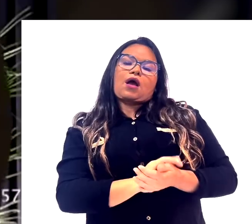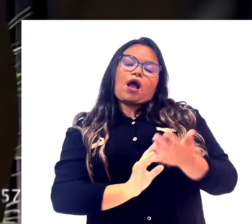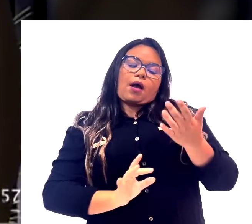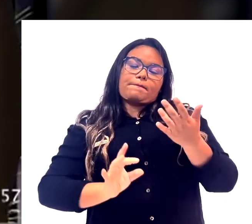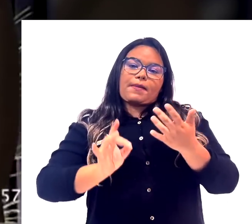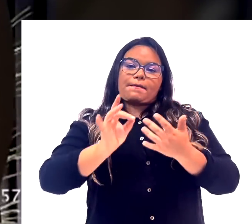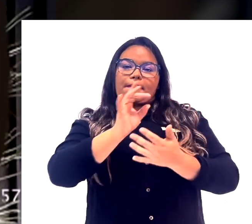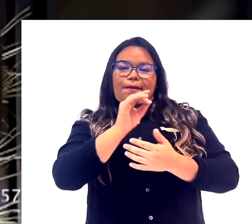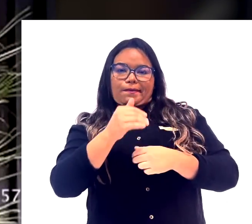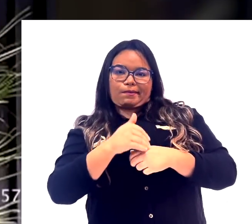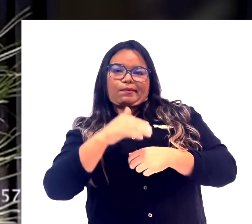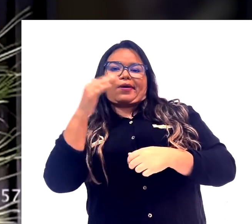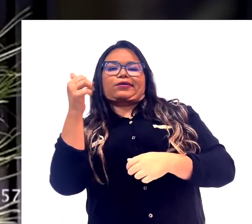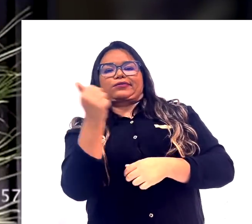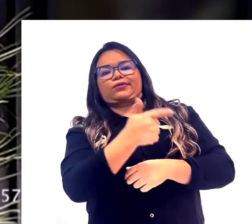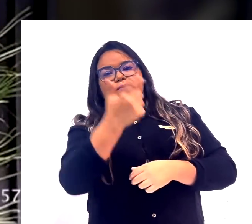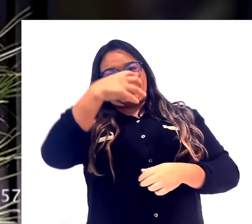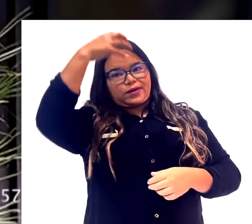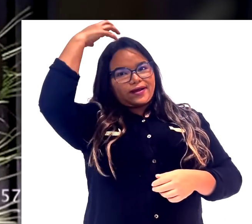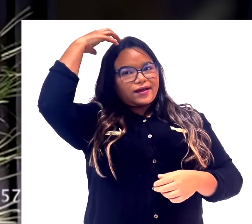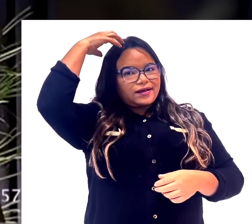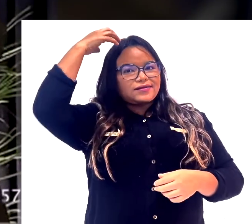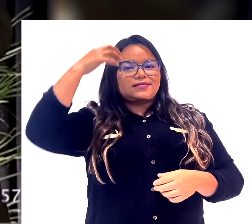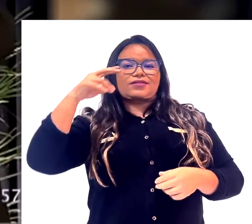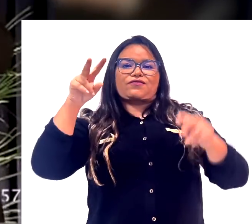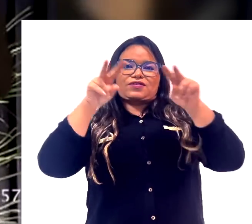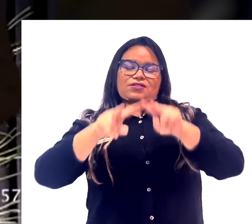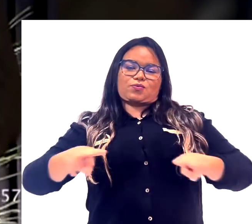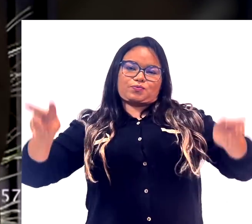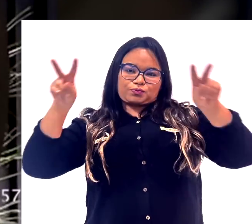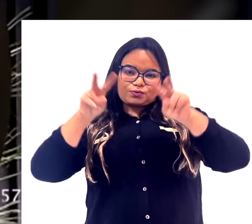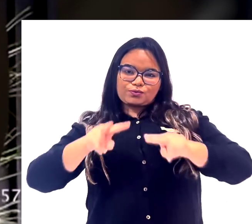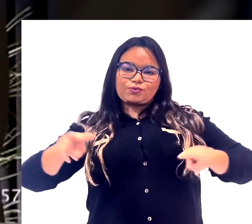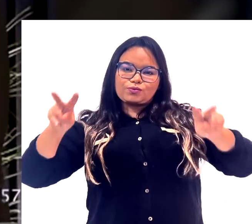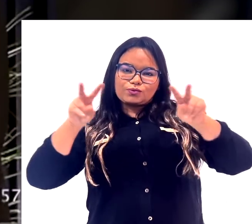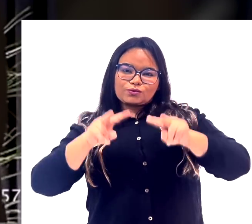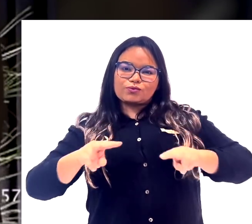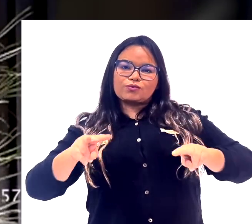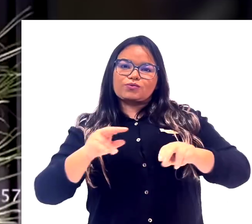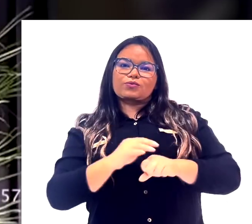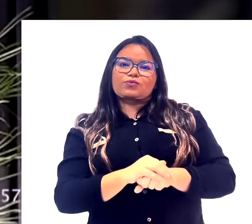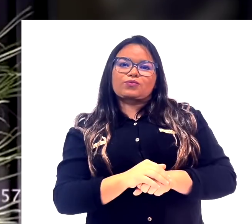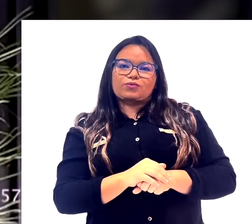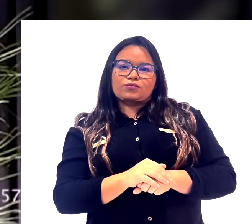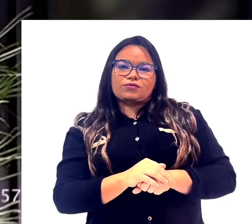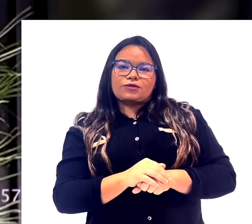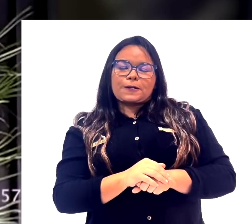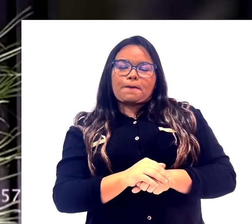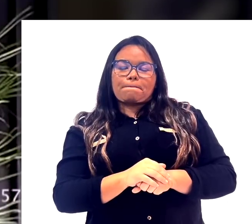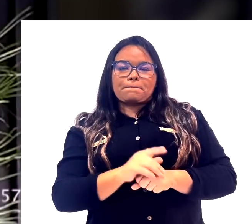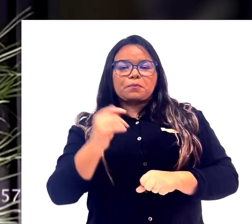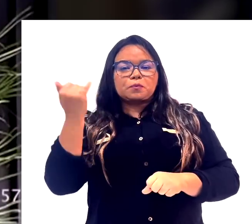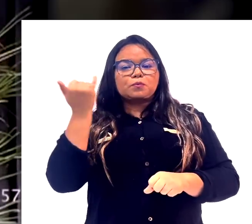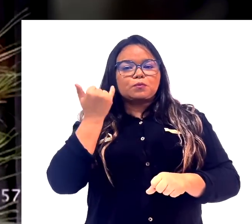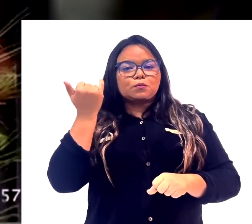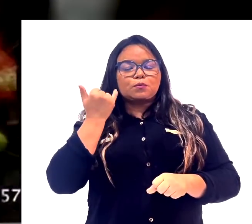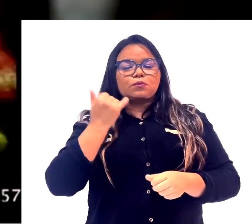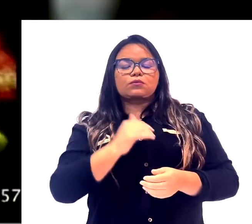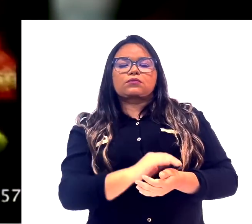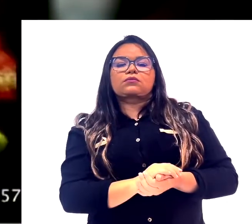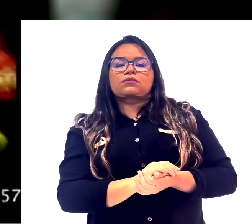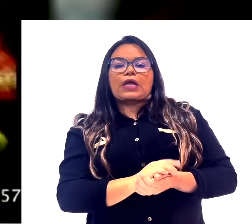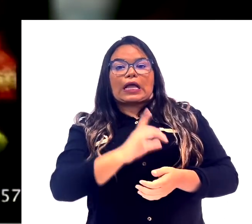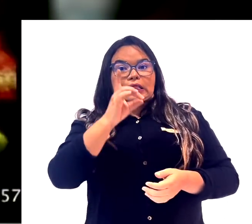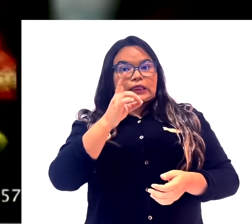nos dar mais detalhes do que o rei em sua visão prévia, a qual foi como que um ABC da profecia.